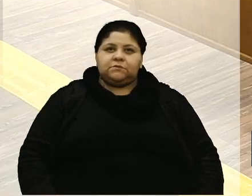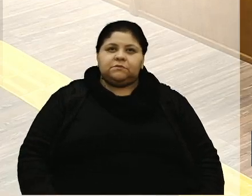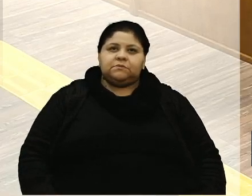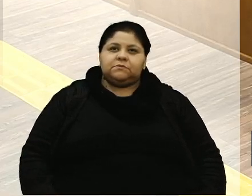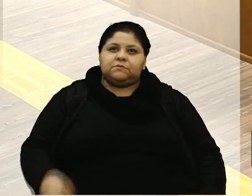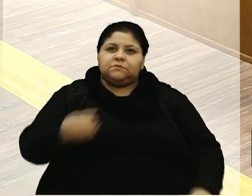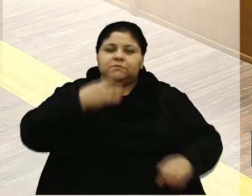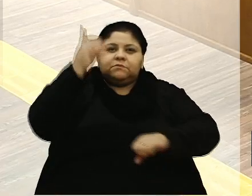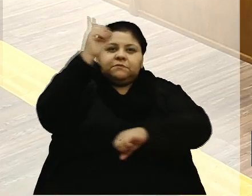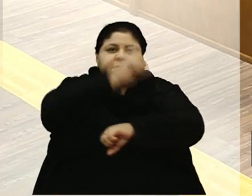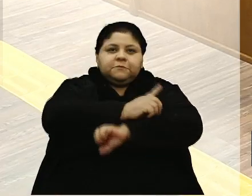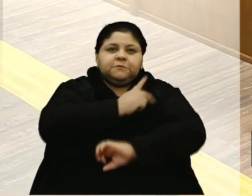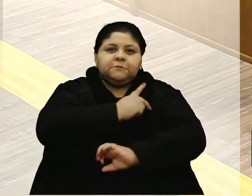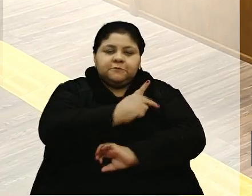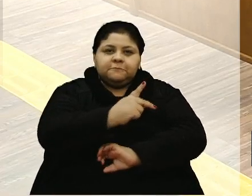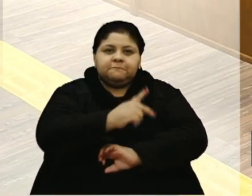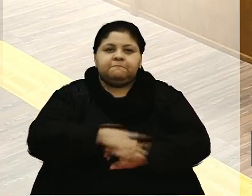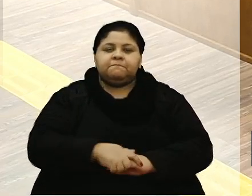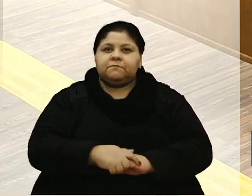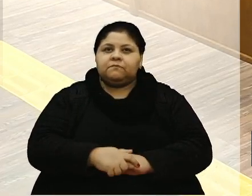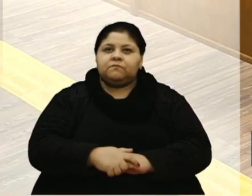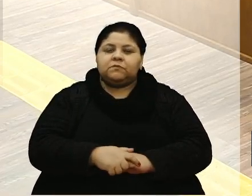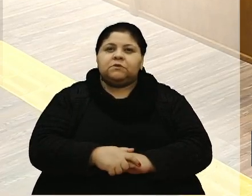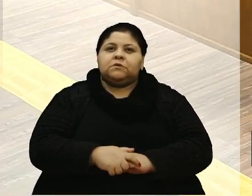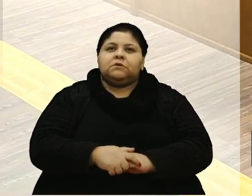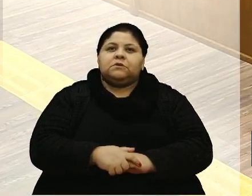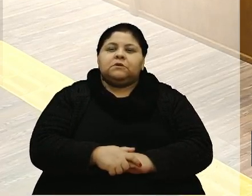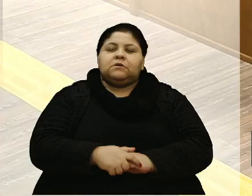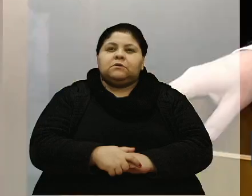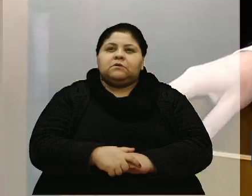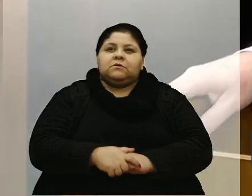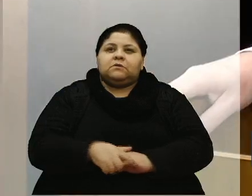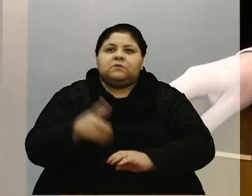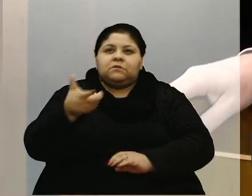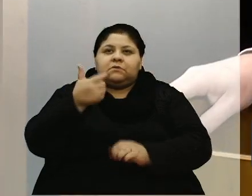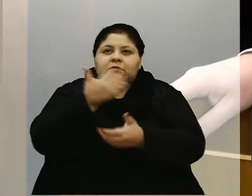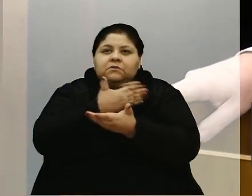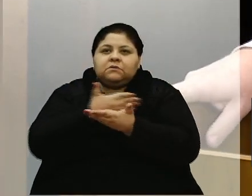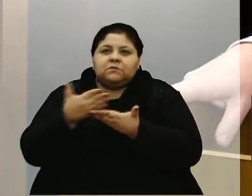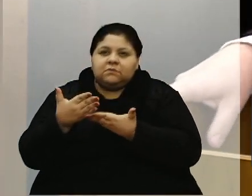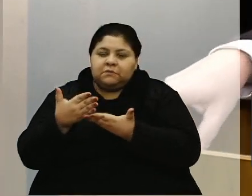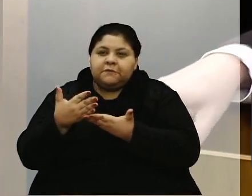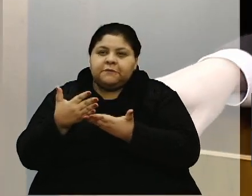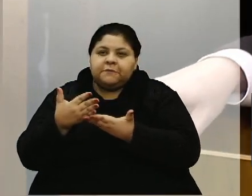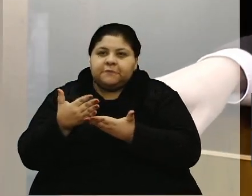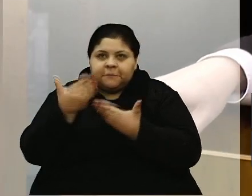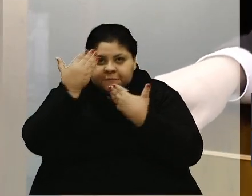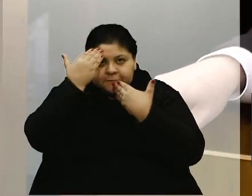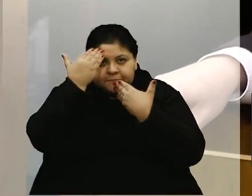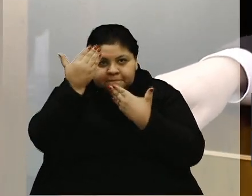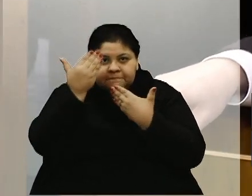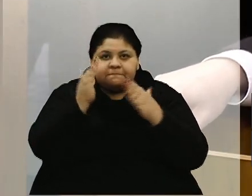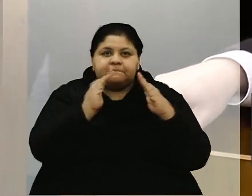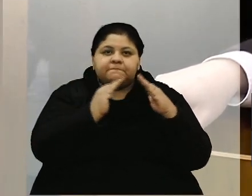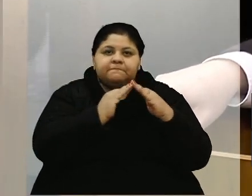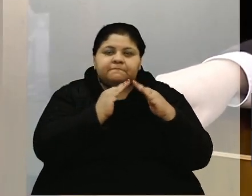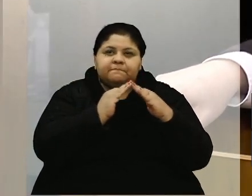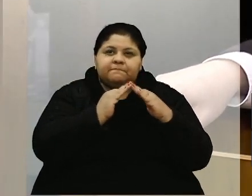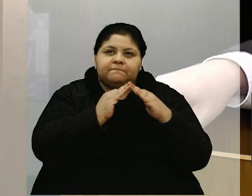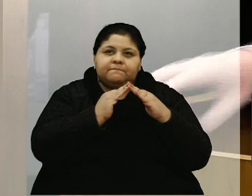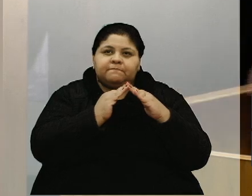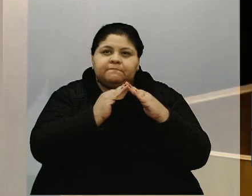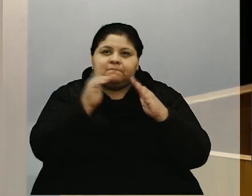Bom dia, presidente, nobres colegas. Quero inicialmente agradecer à Casa